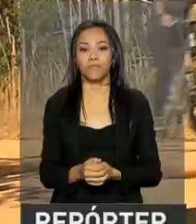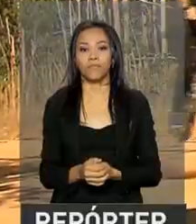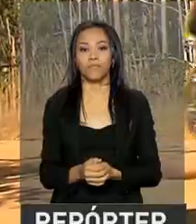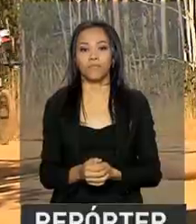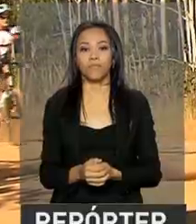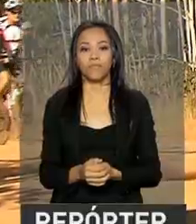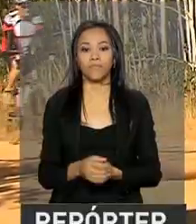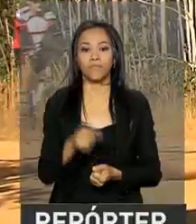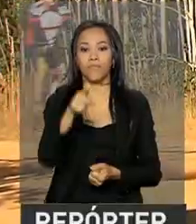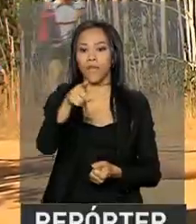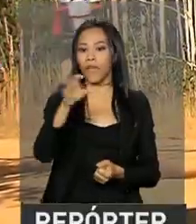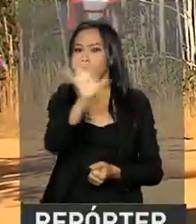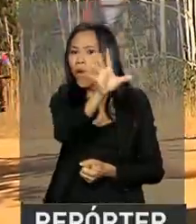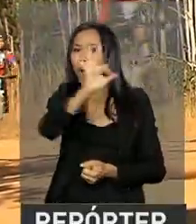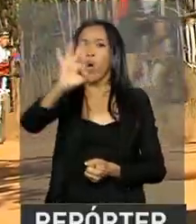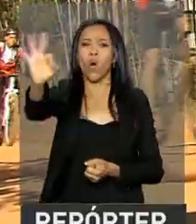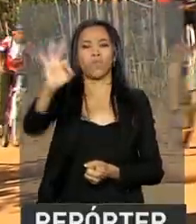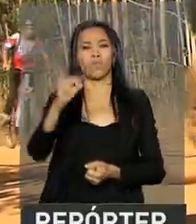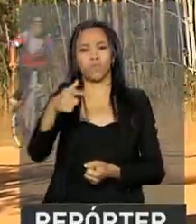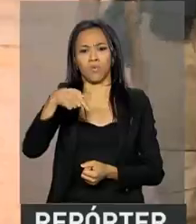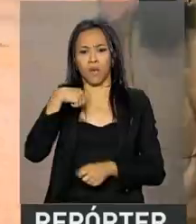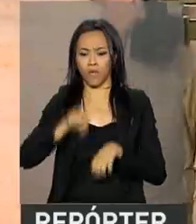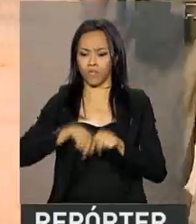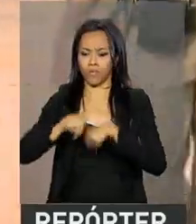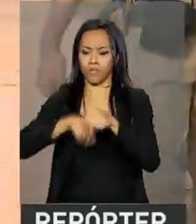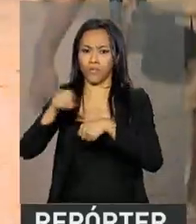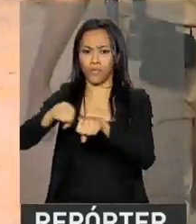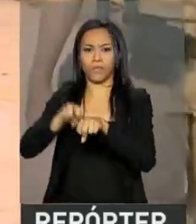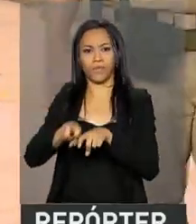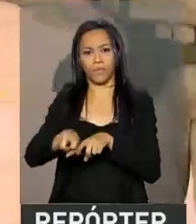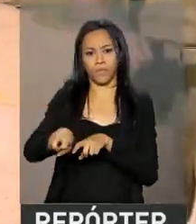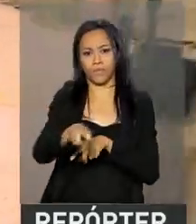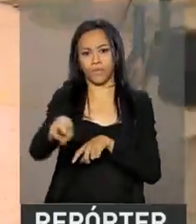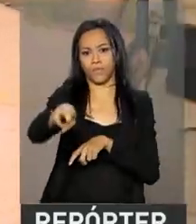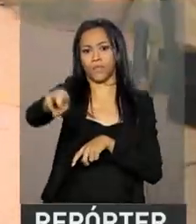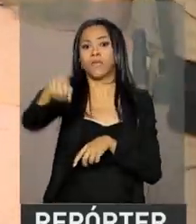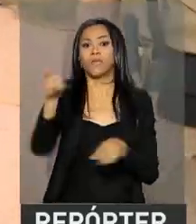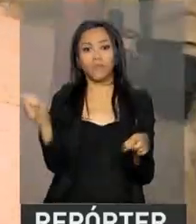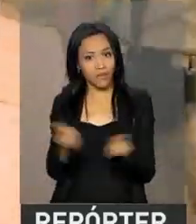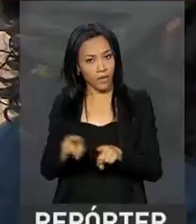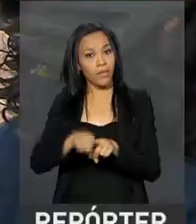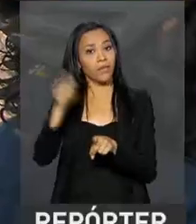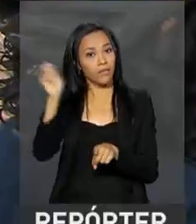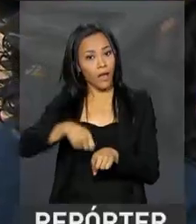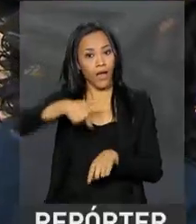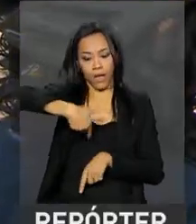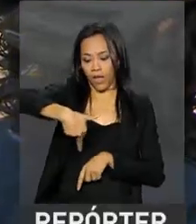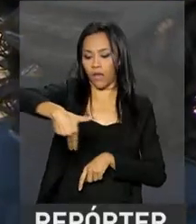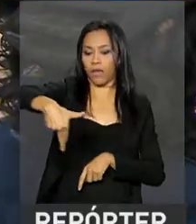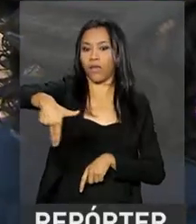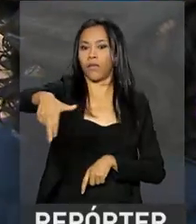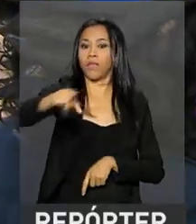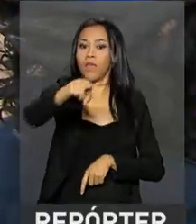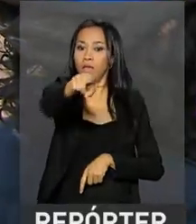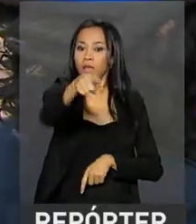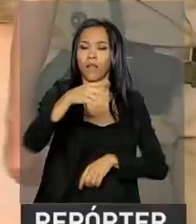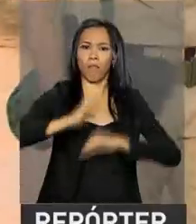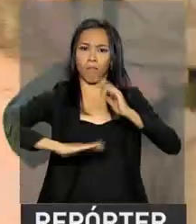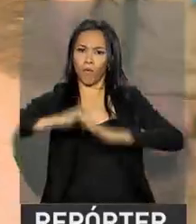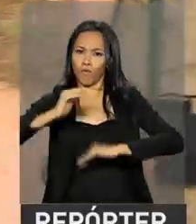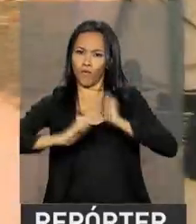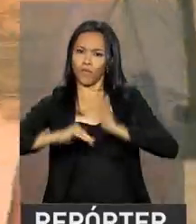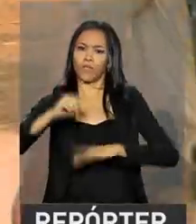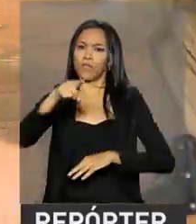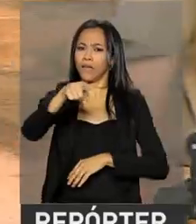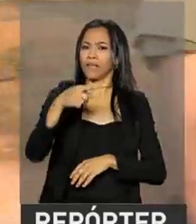O caminho é ideal para fazer sobre duas rodas, mas também é possível percorrer o trajeto a pé. Paulo é escoteiro tradicional e